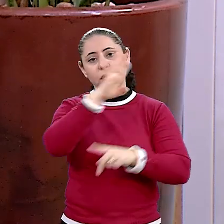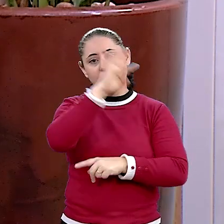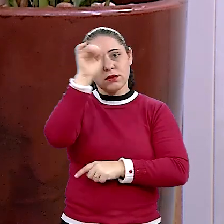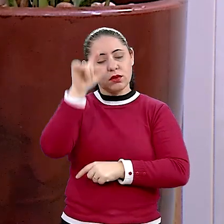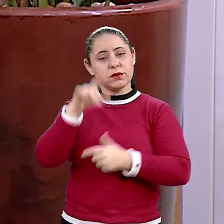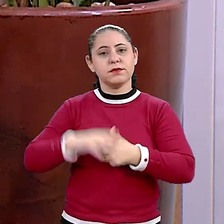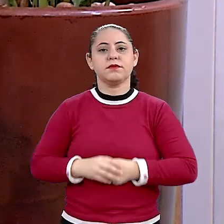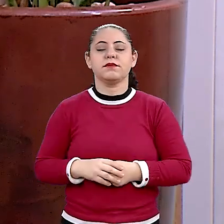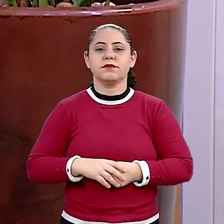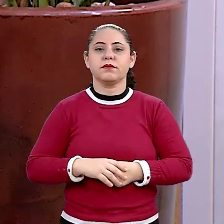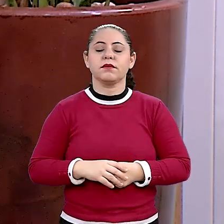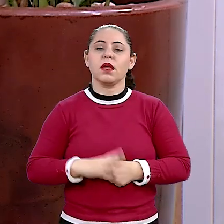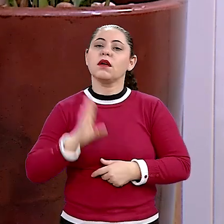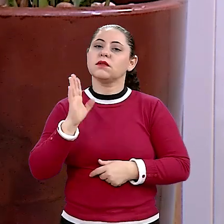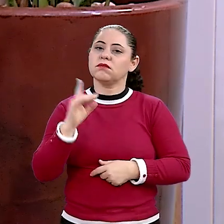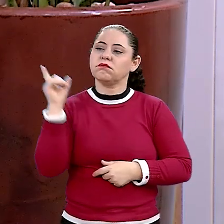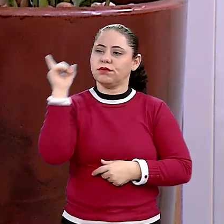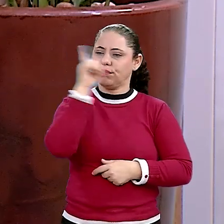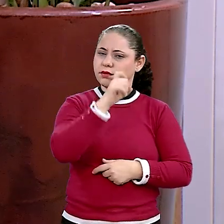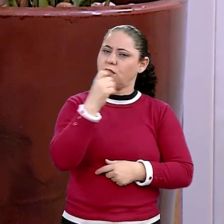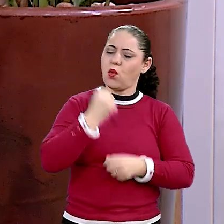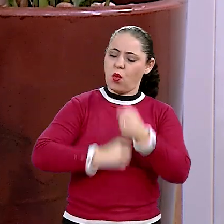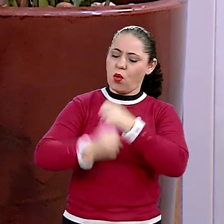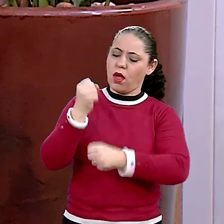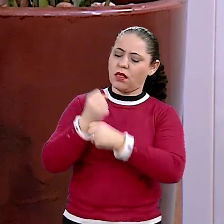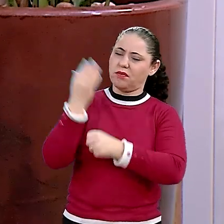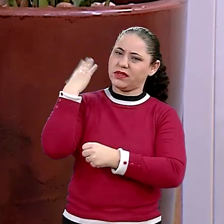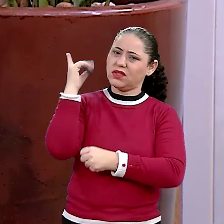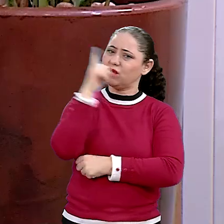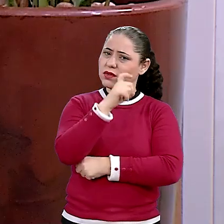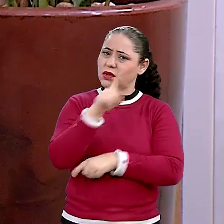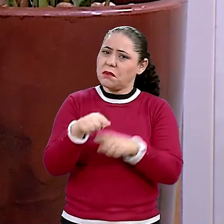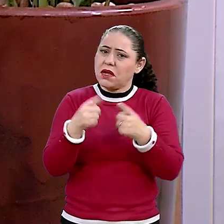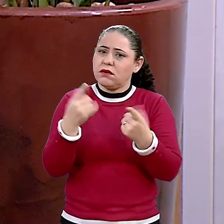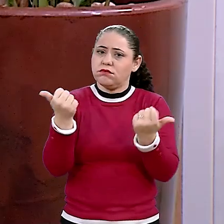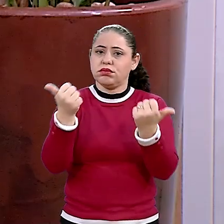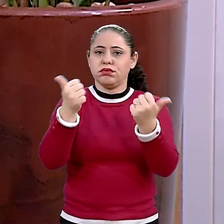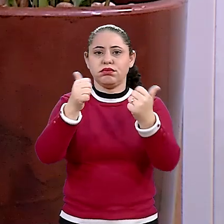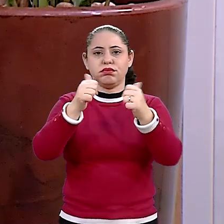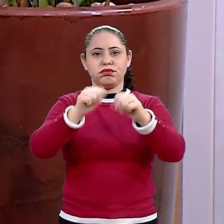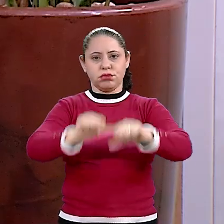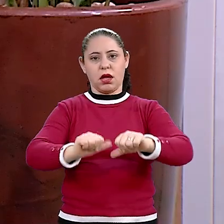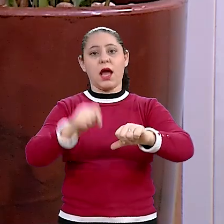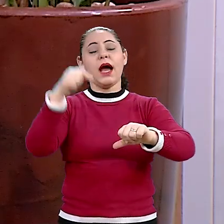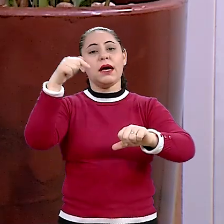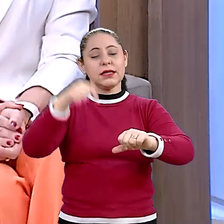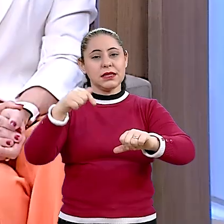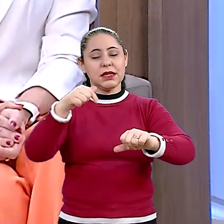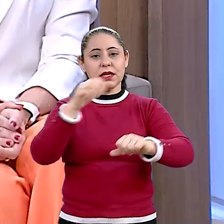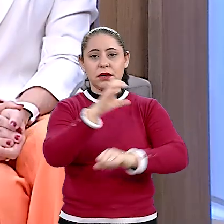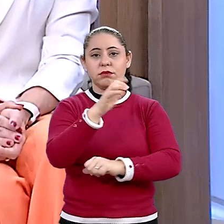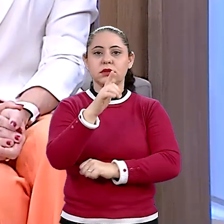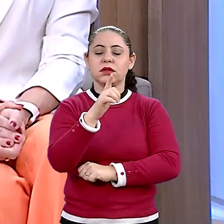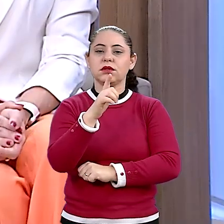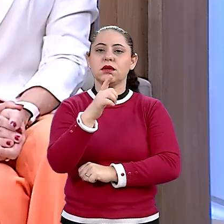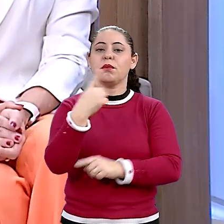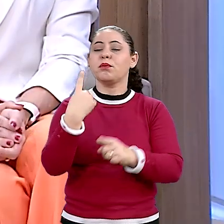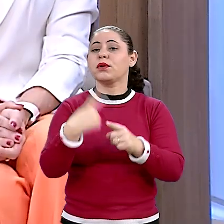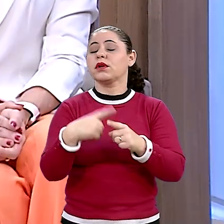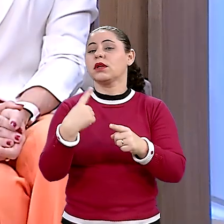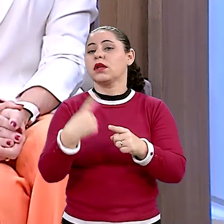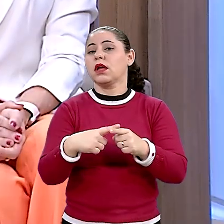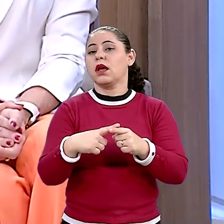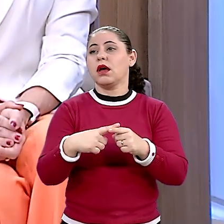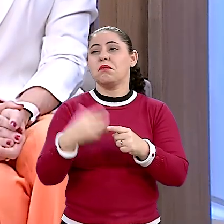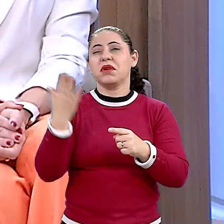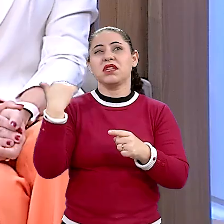esse quadro que já era muito ruim no ano passado, ele infelizmente piorou, sobretudo aqui na macro-região de Campo Grande. E antes